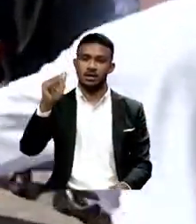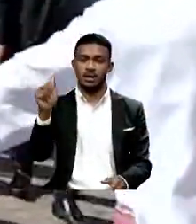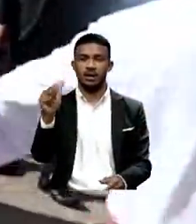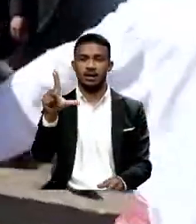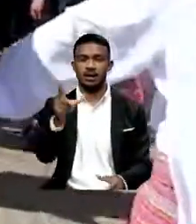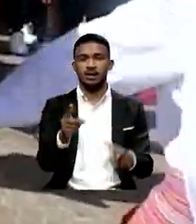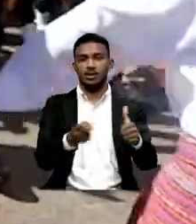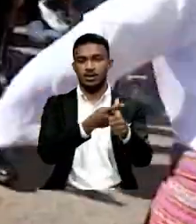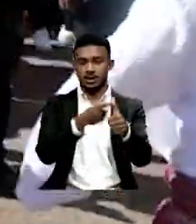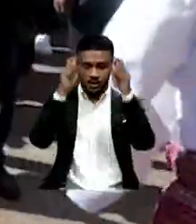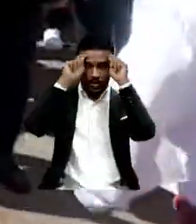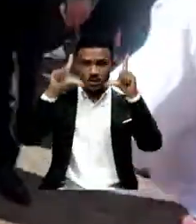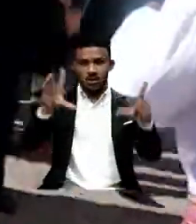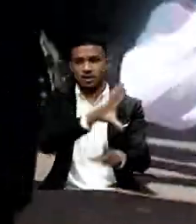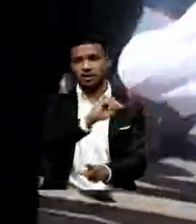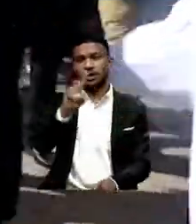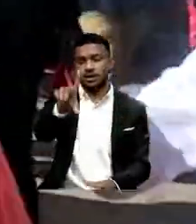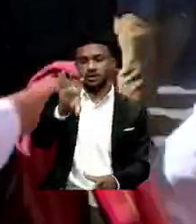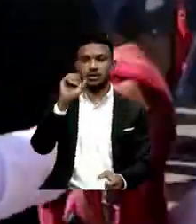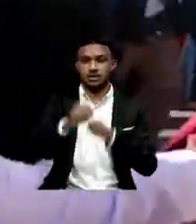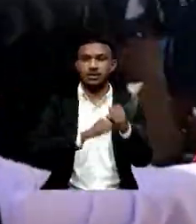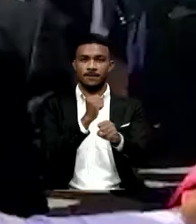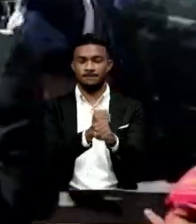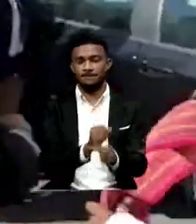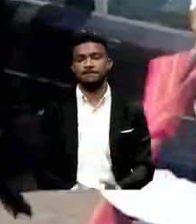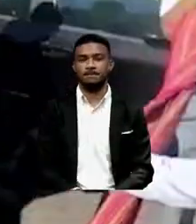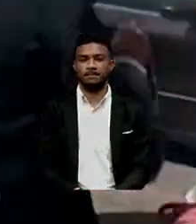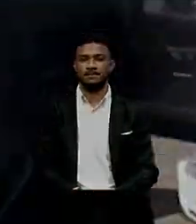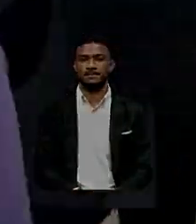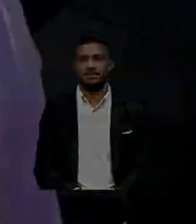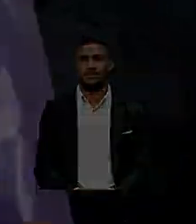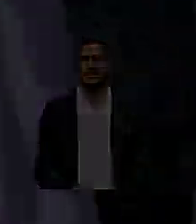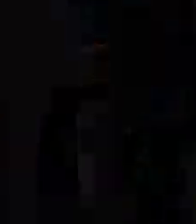a fuente na Atuslima Evangelização. Equipa cobertura, GMN.